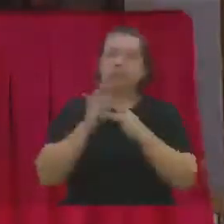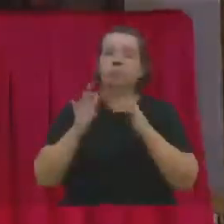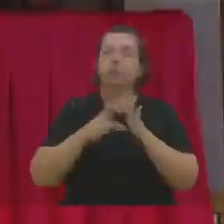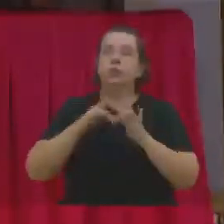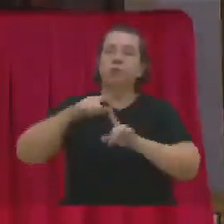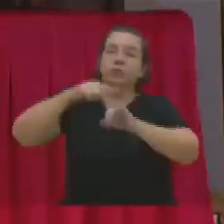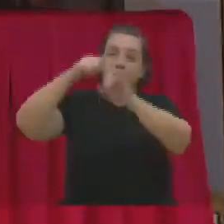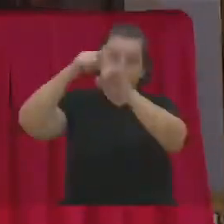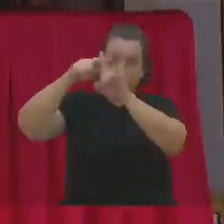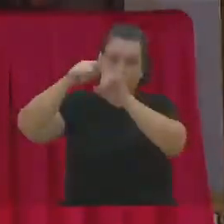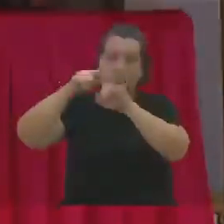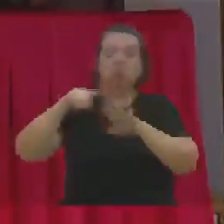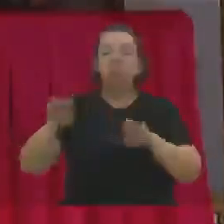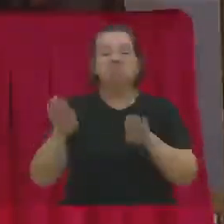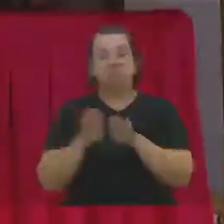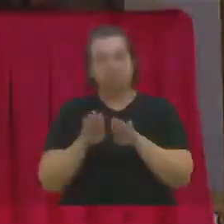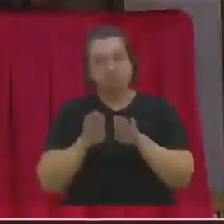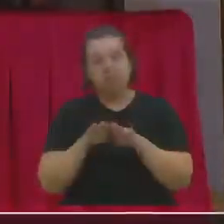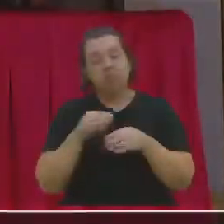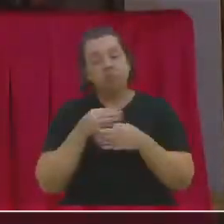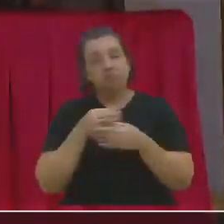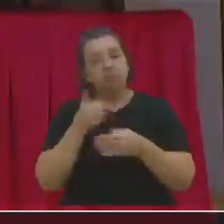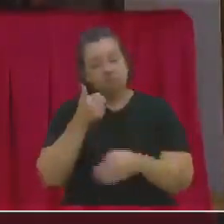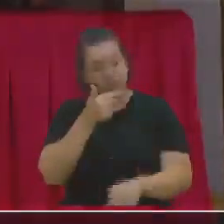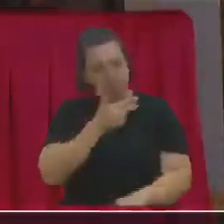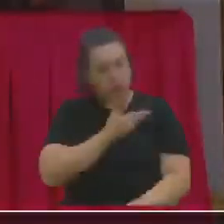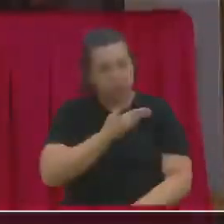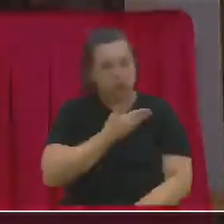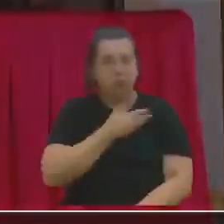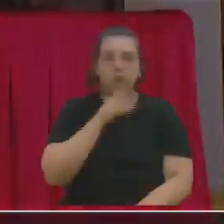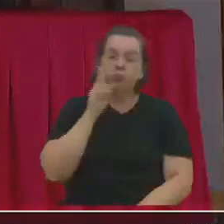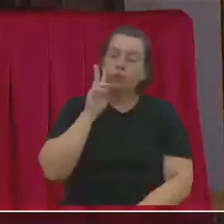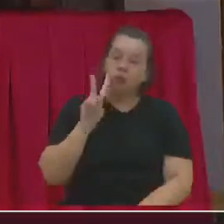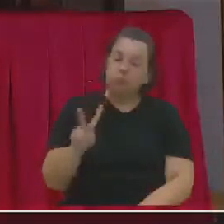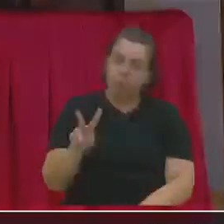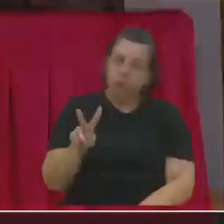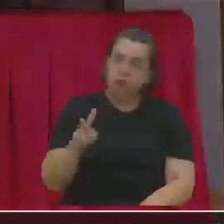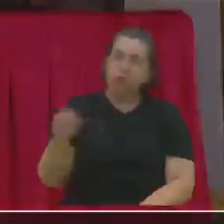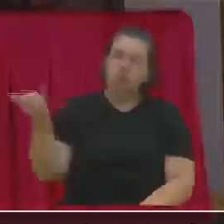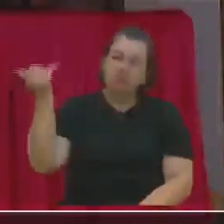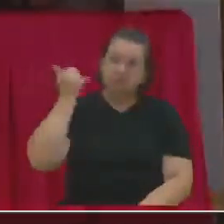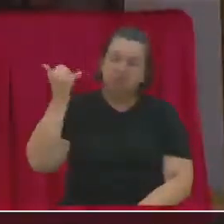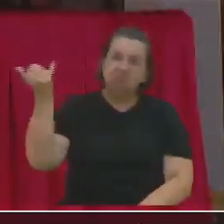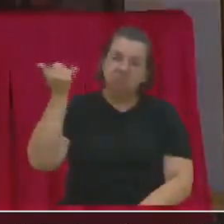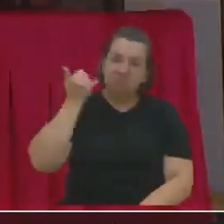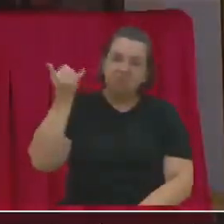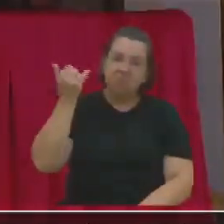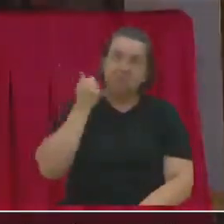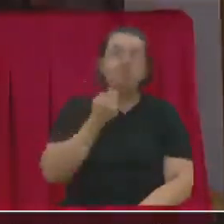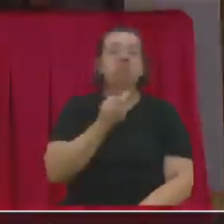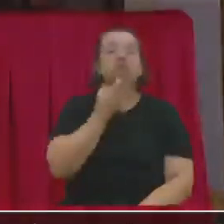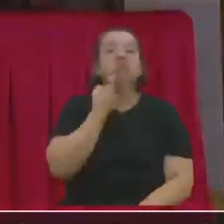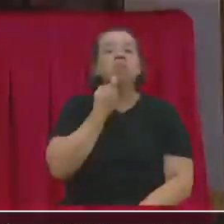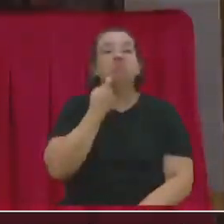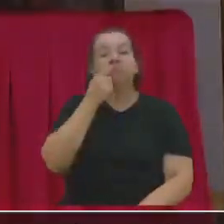ainda com certeza ouvindo lá na Sexta-feira